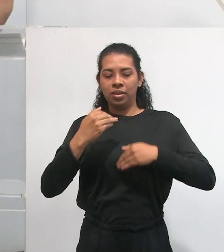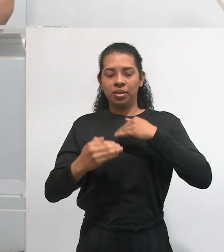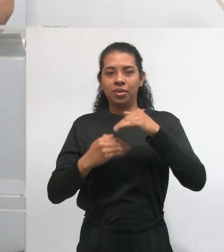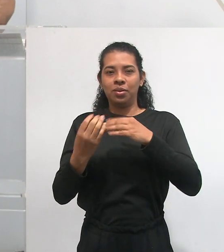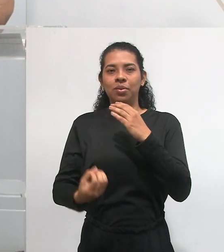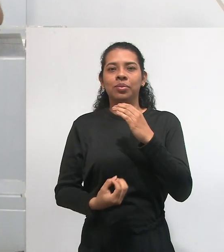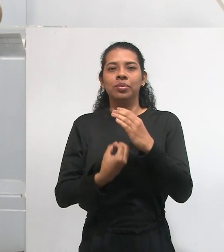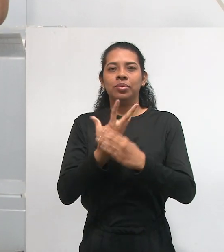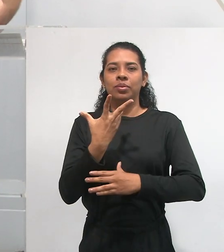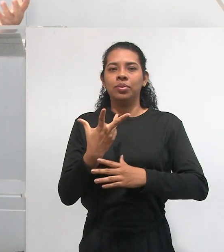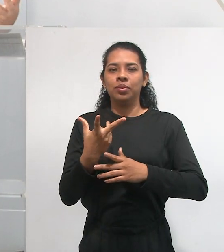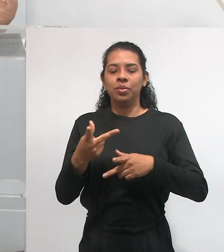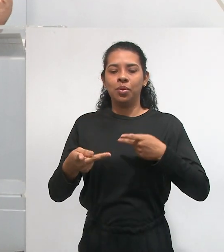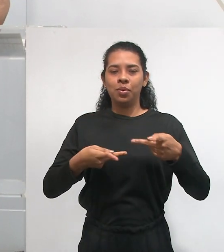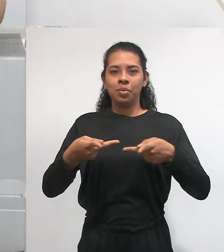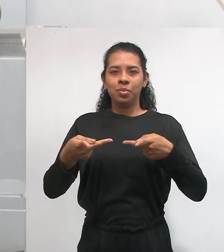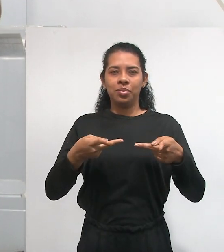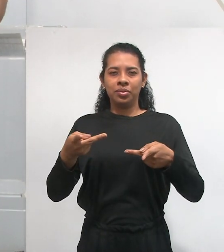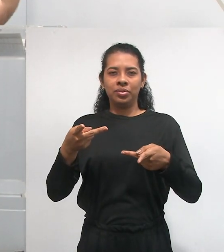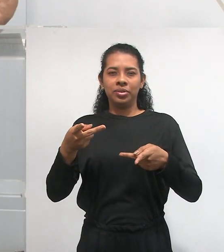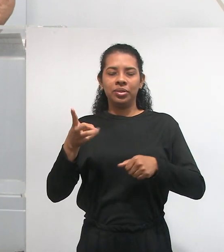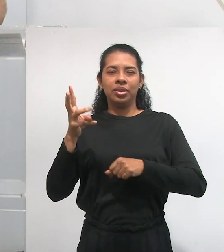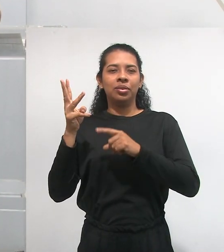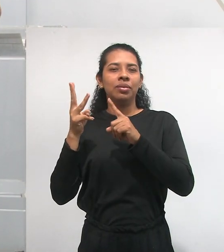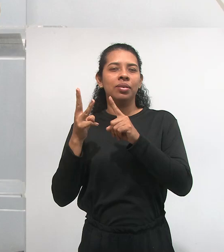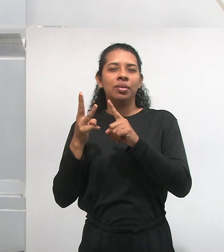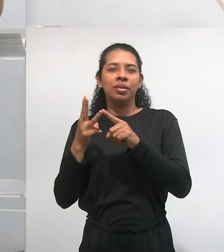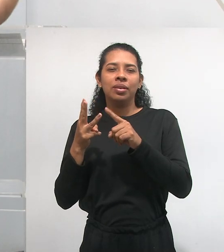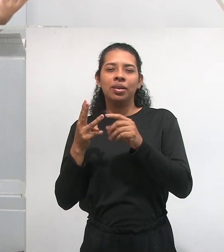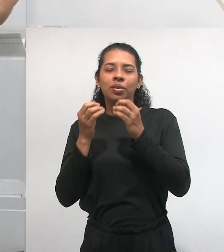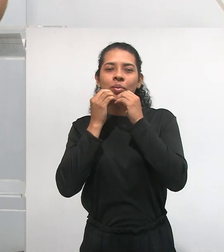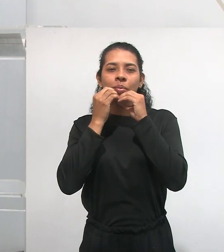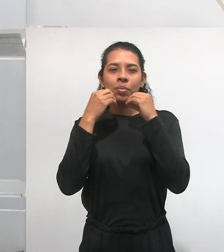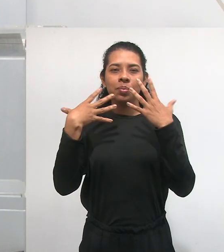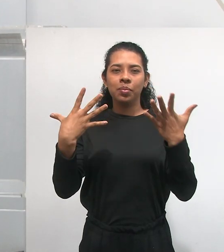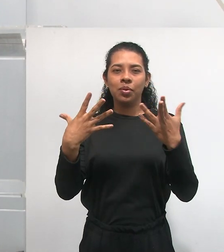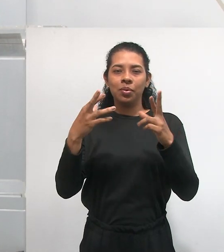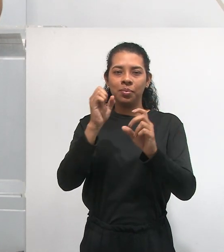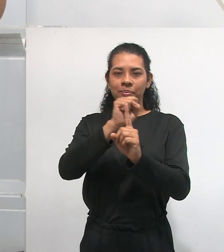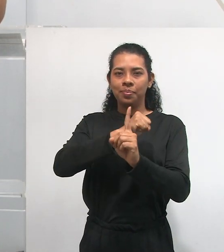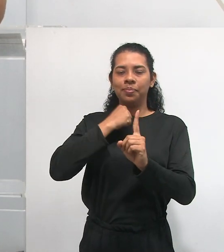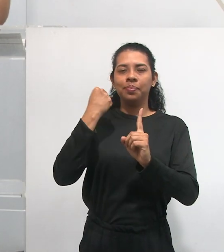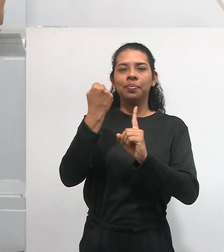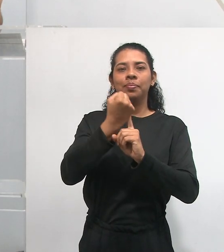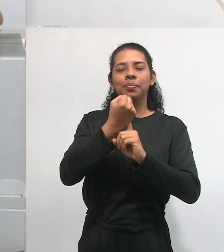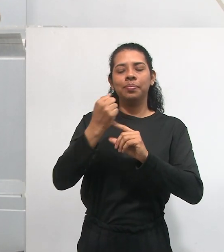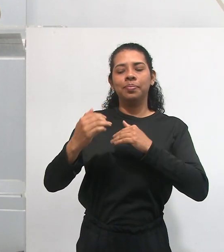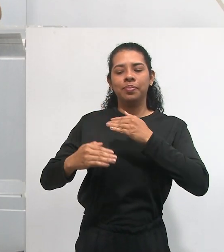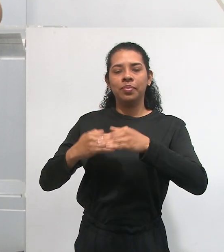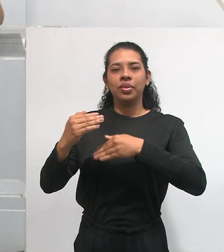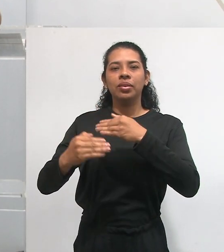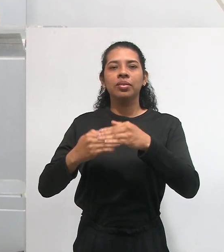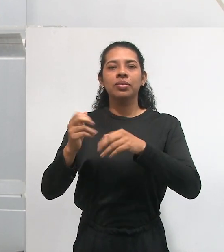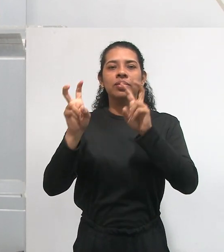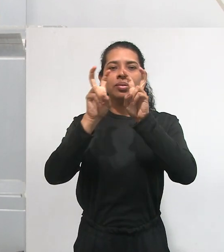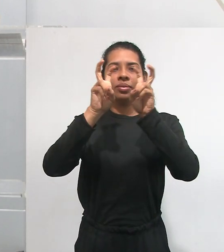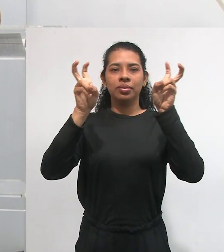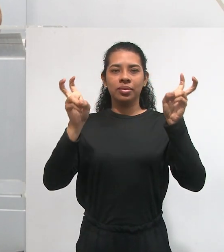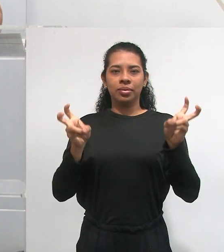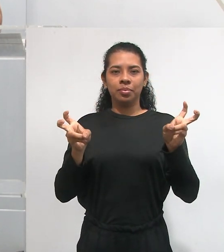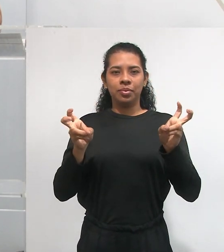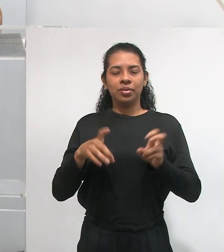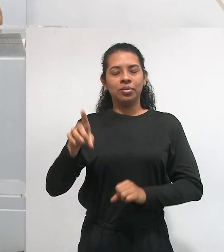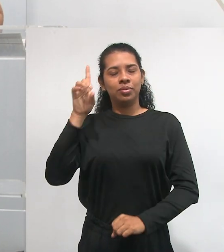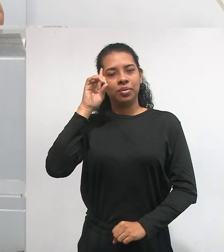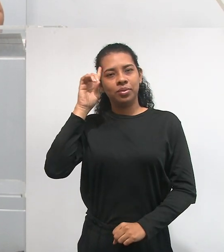um projeto integrador da humanidade, de pessoas, e que você consiga realmente desenvolver melhor